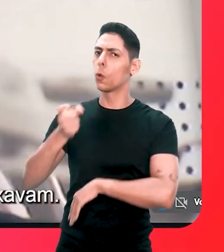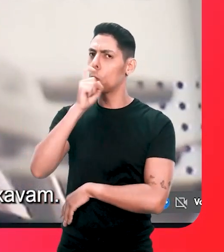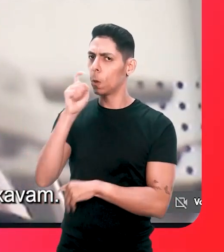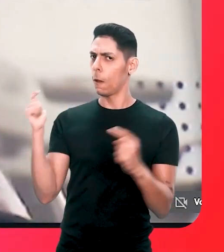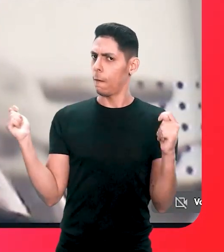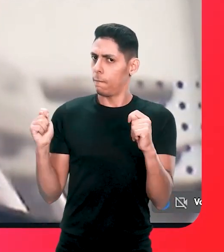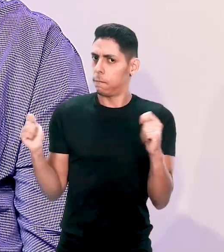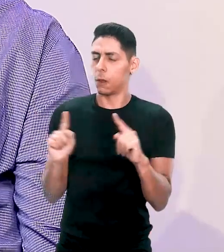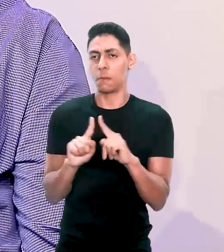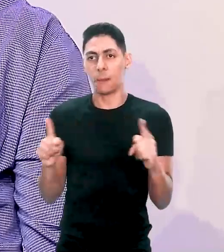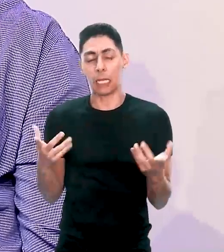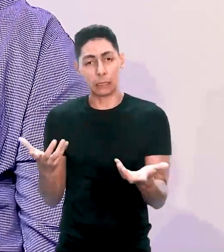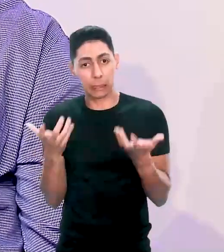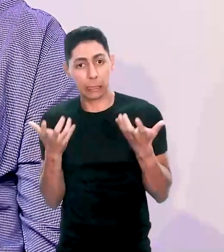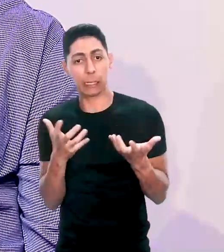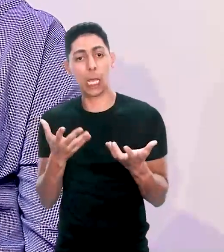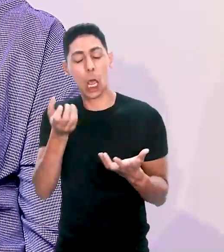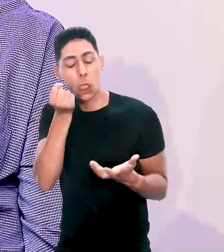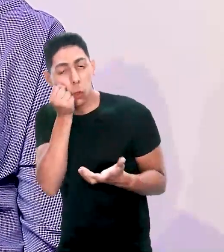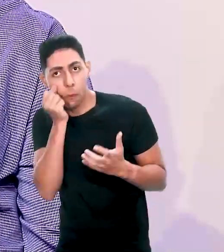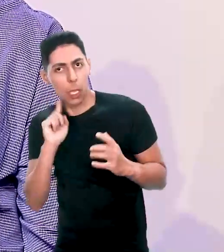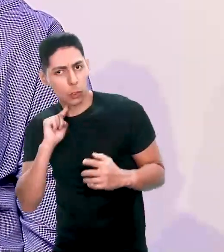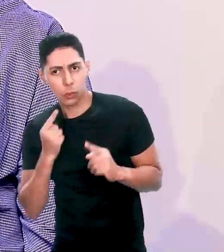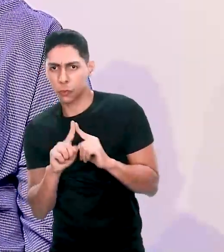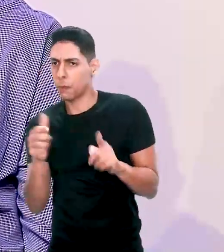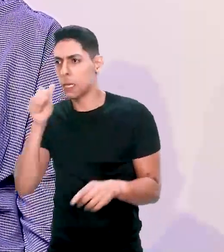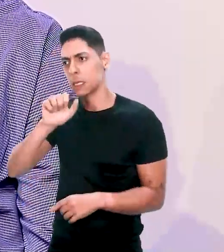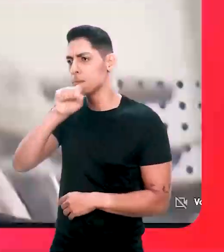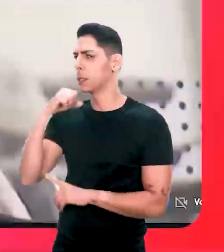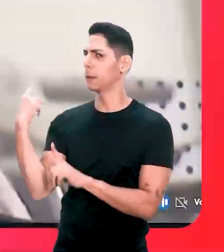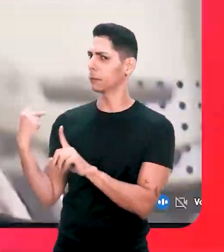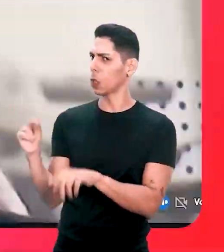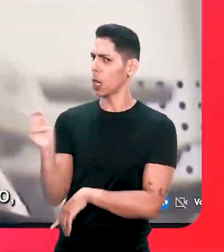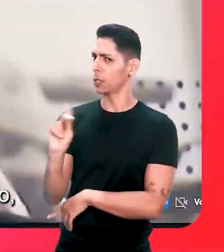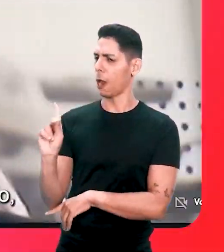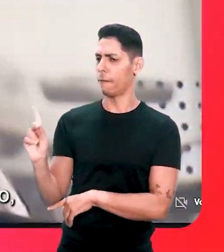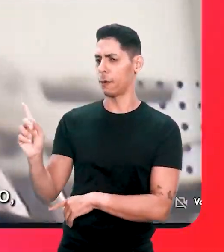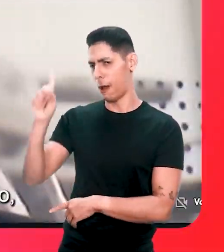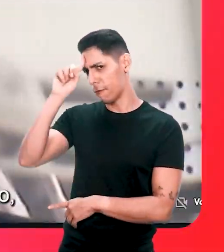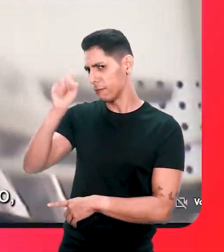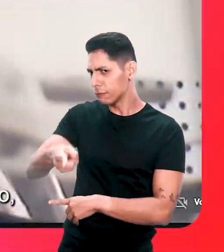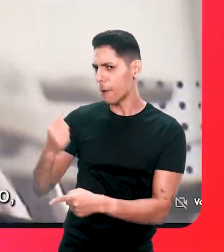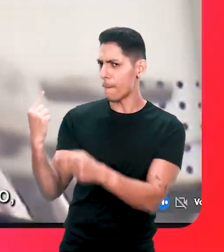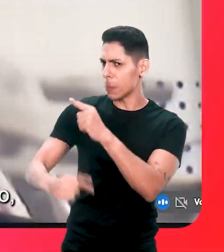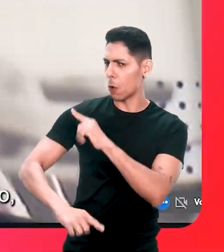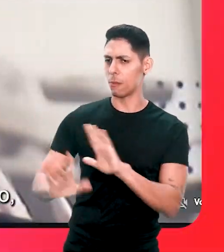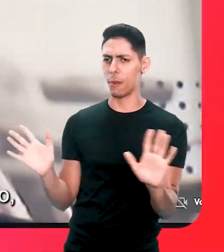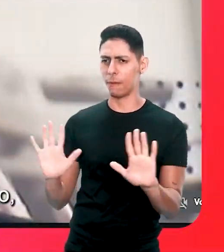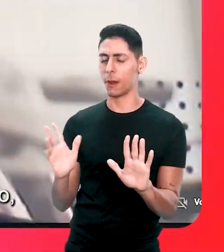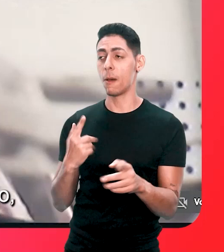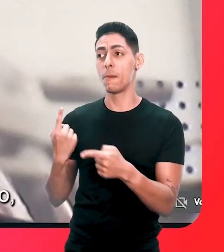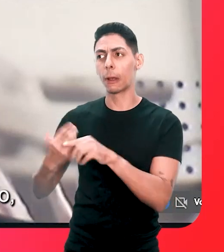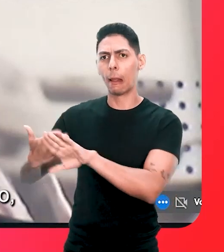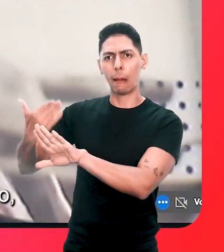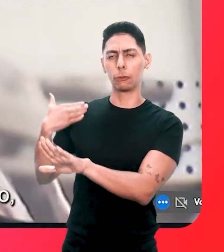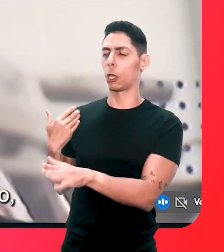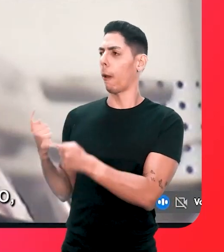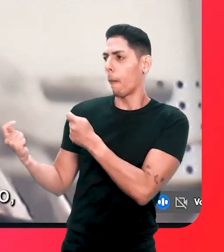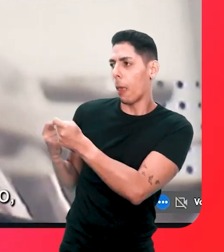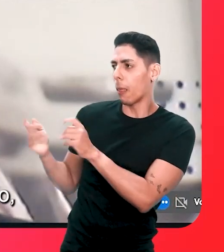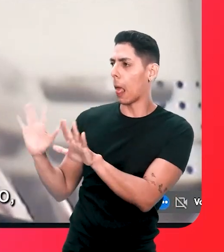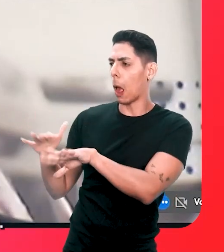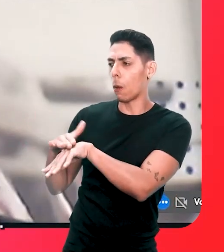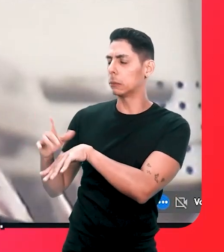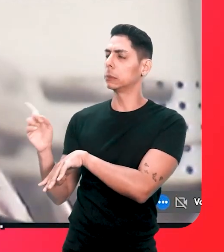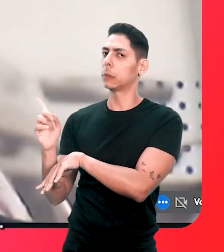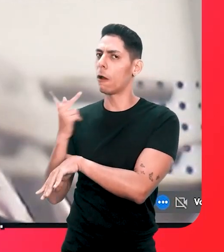pais não deixavam, esse é o problema, né? Mas se vacilasse, pulava. Naquela época não tinha muita negociação. Ele